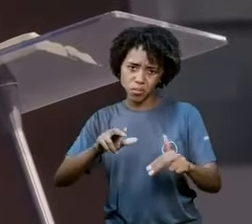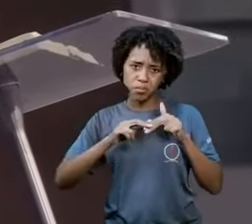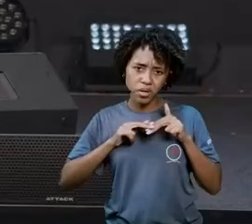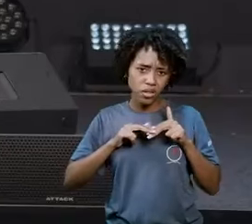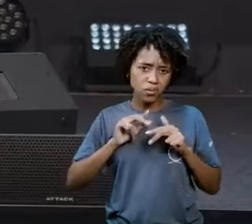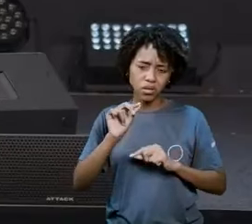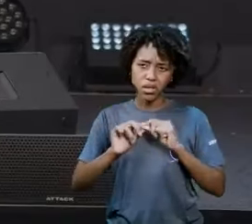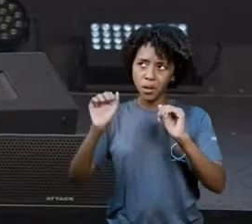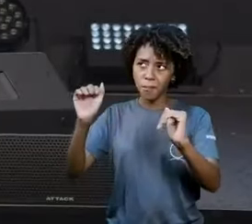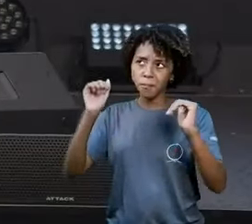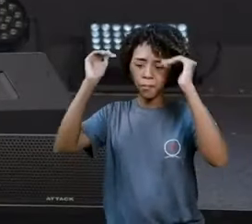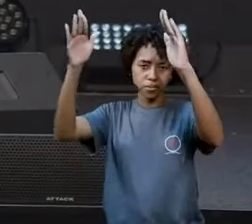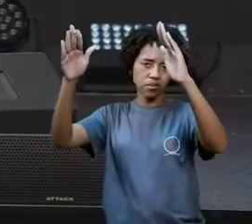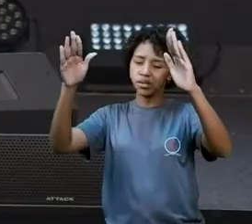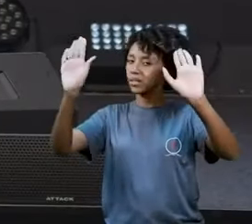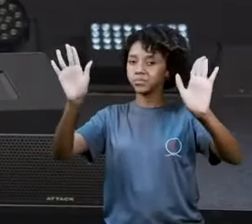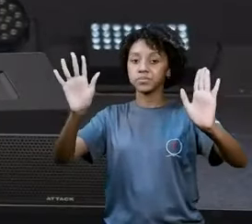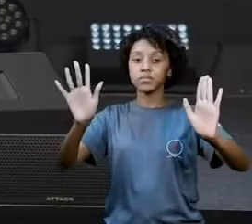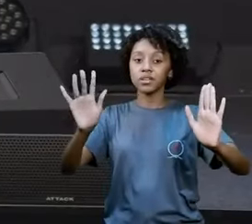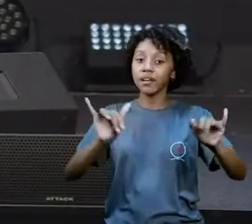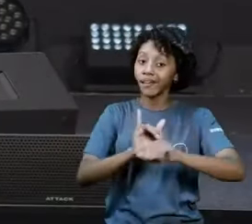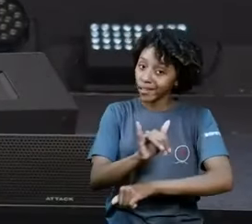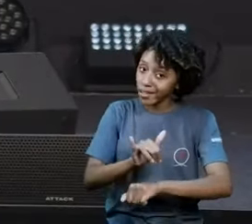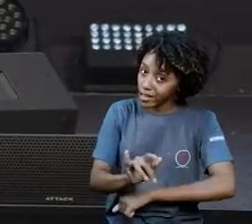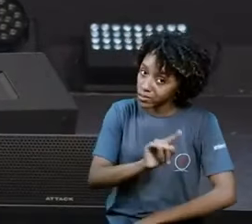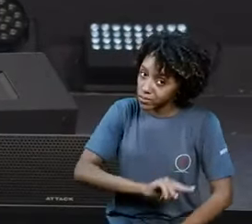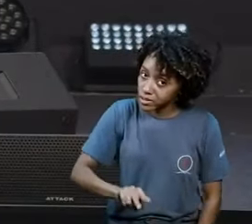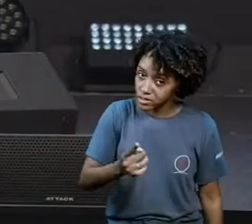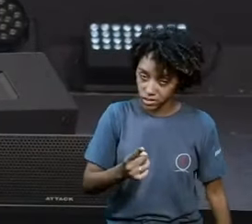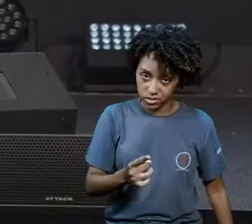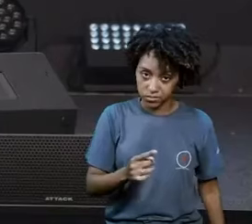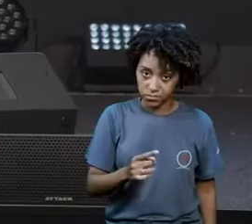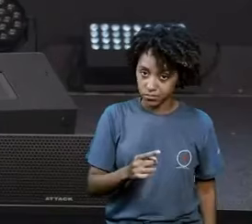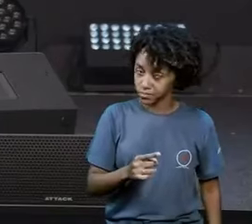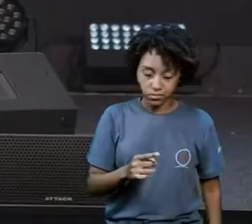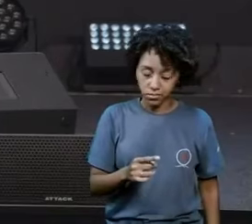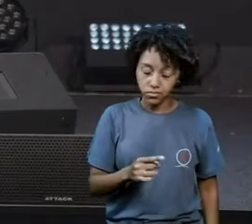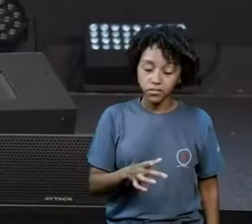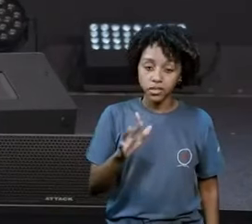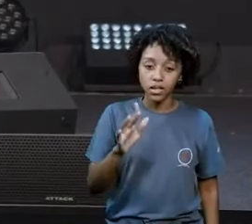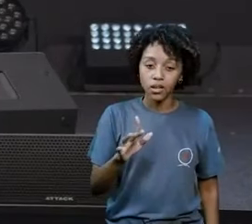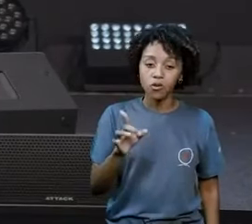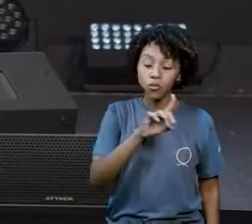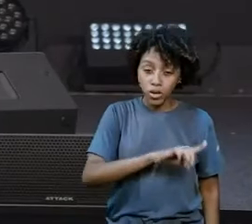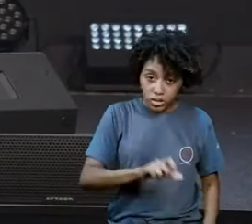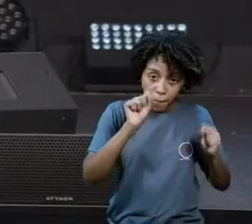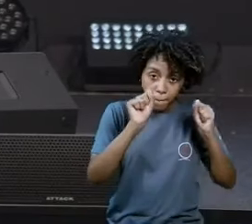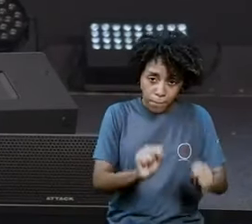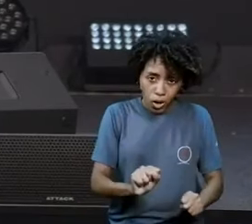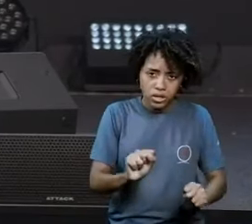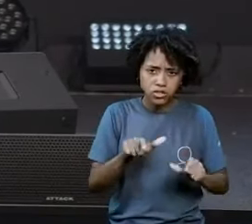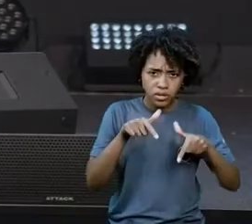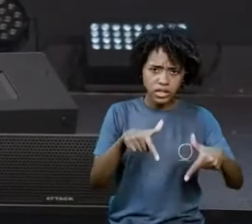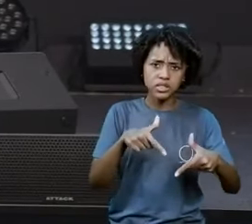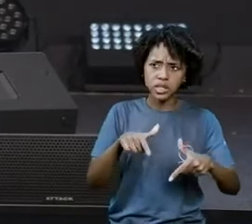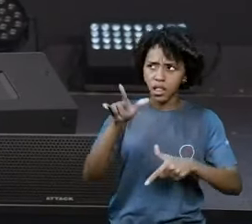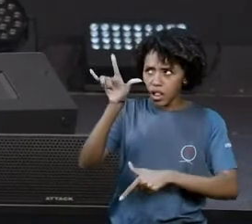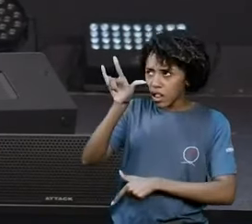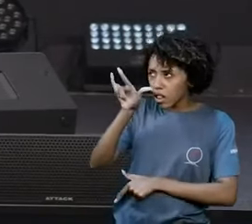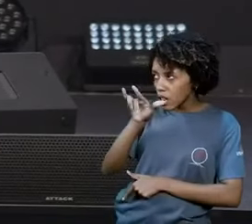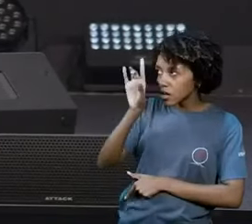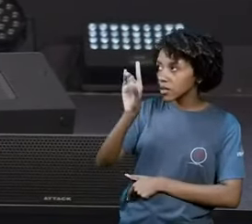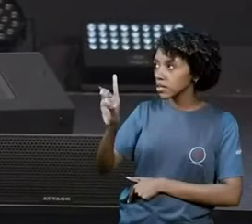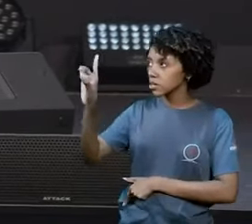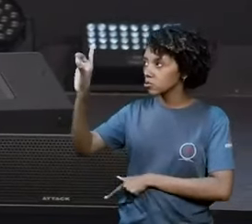você tá enganado querido há muita coisa que você pode fazer para atrair Deus para ele agir a